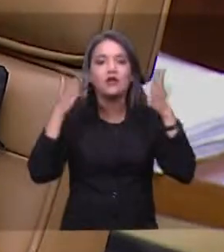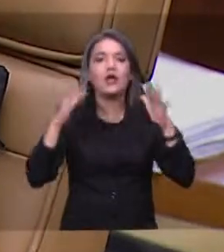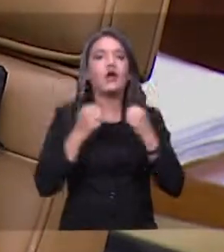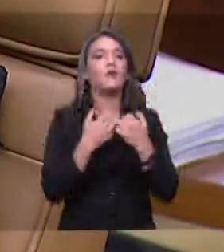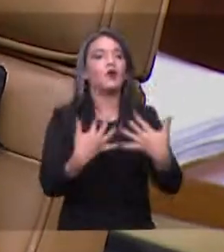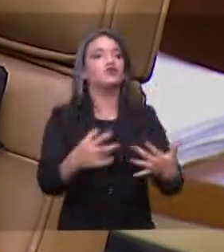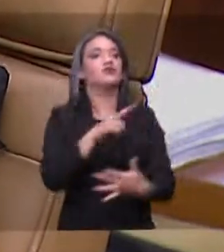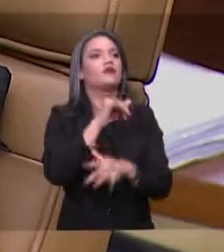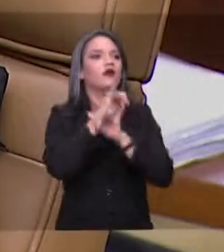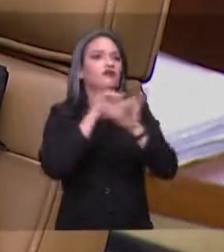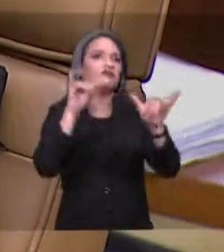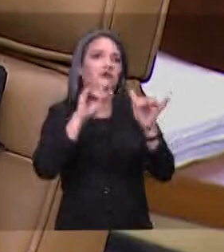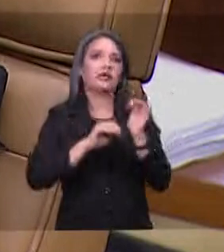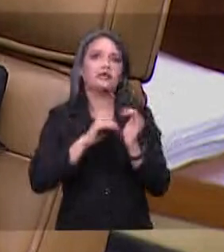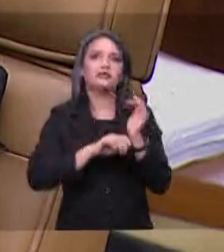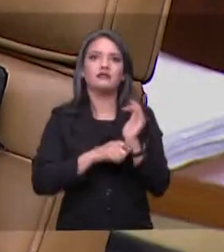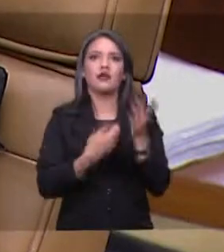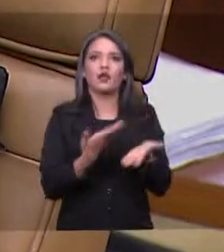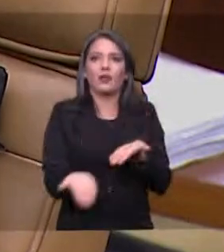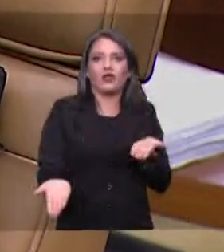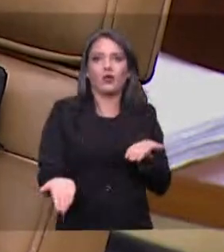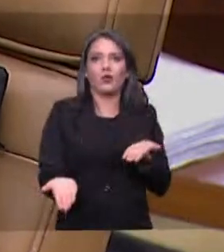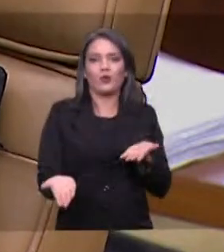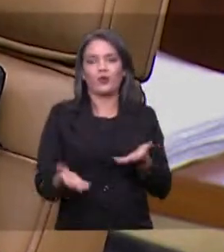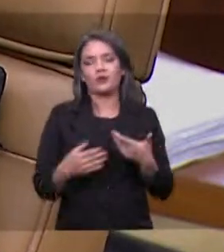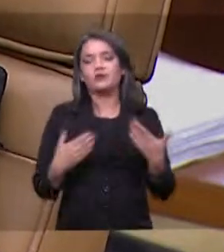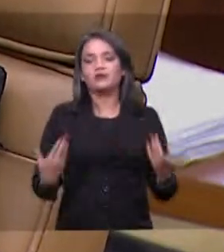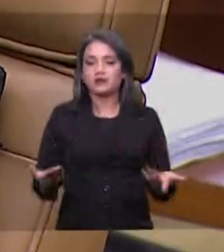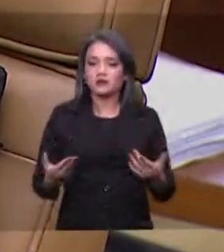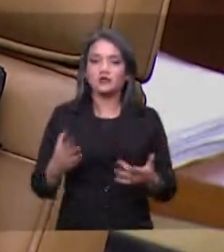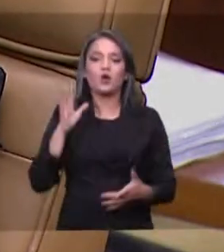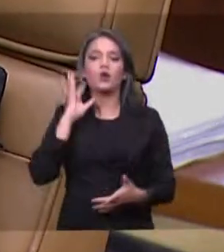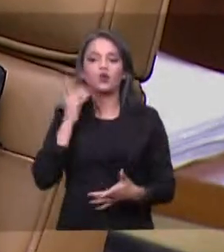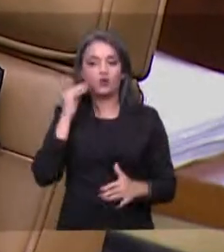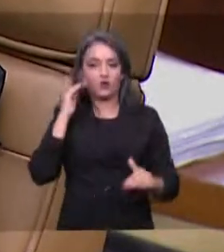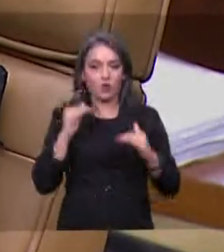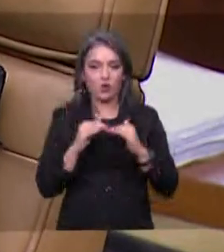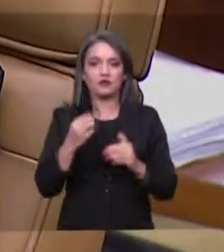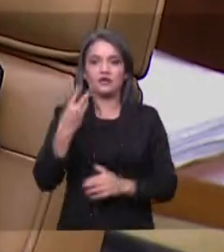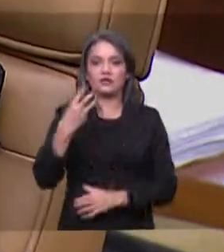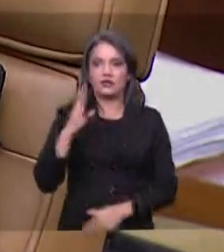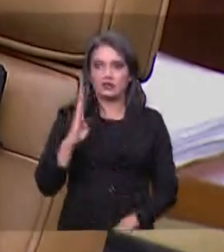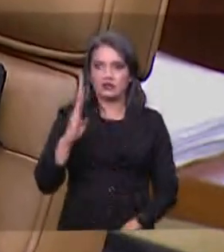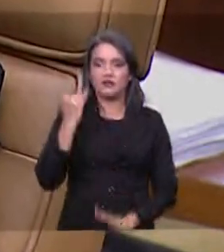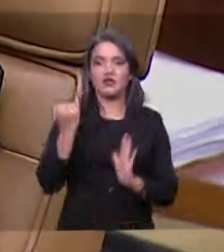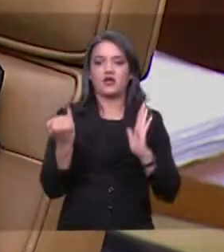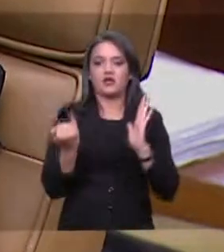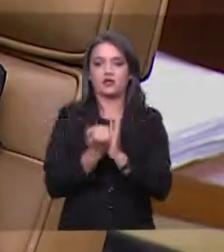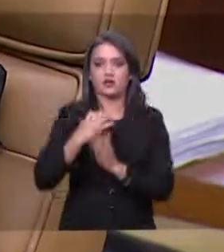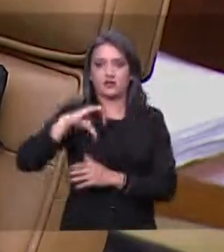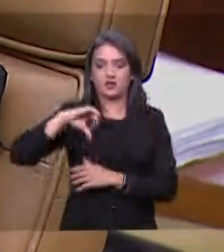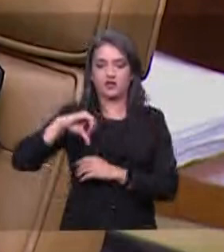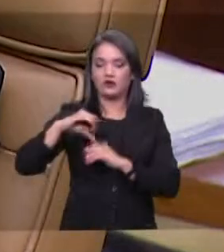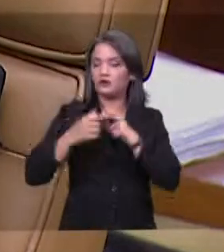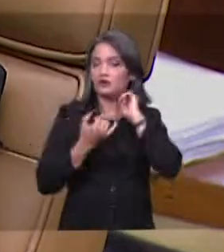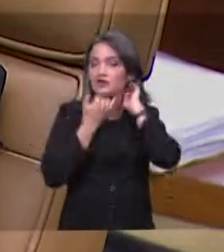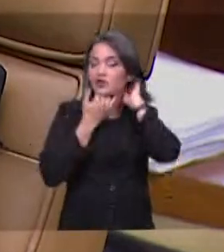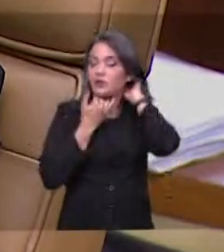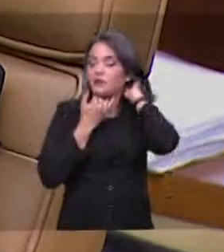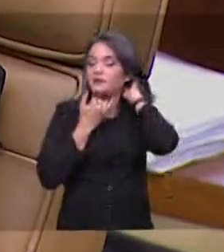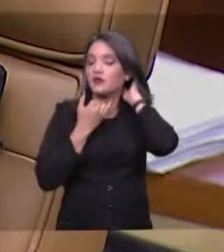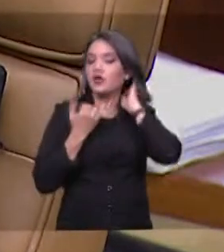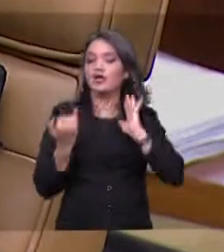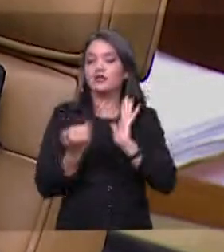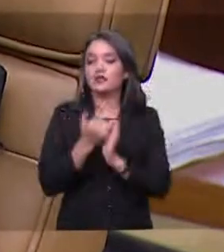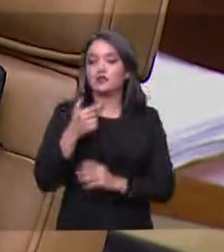acabou o segredo. Então, o ministro Dias Toffoli me acompanha no 3B, inciso 7º, só para demonstrar como